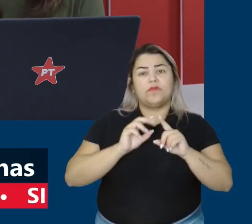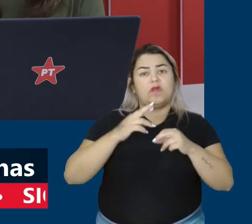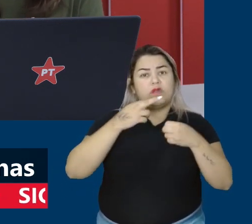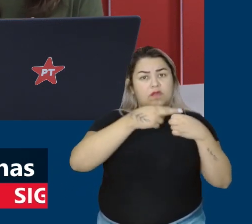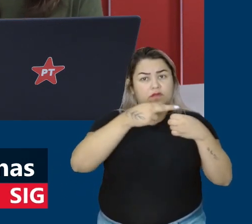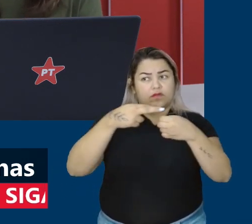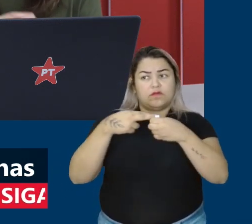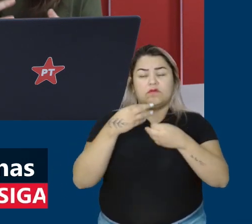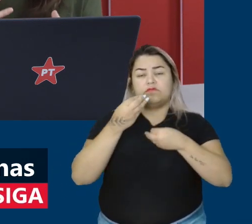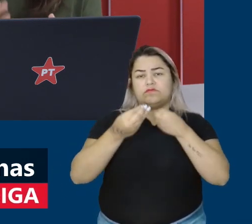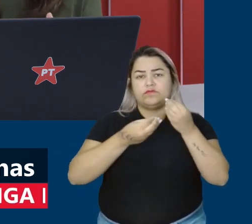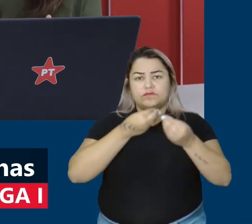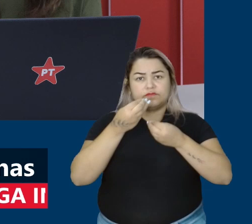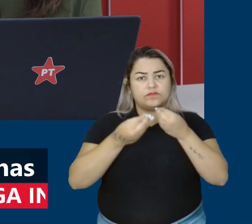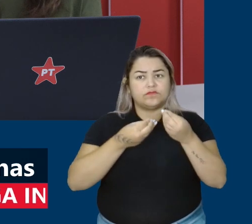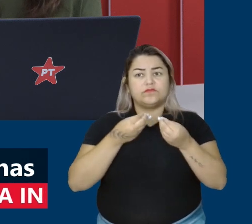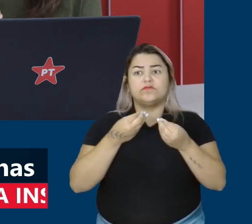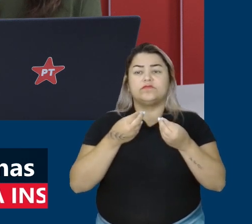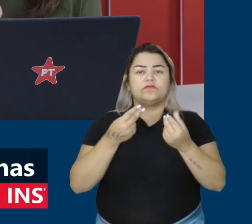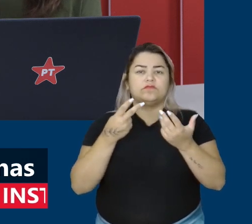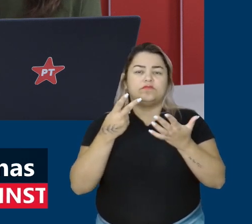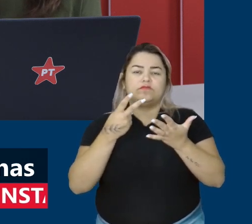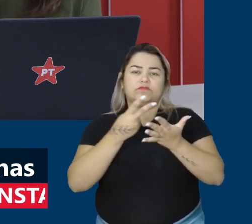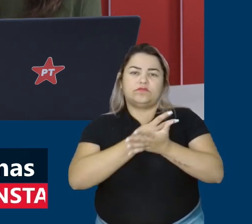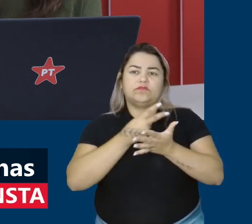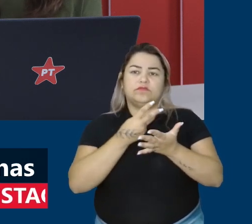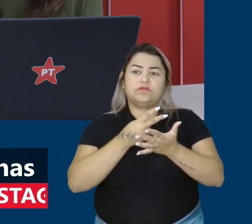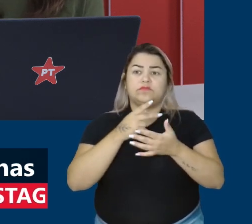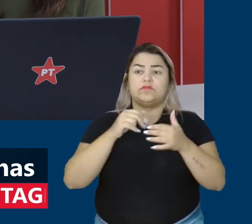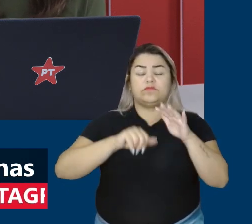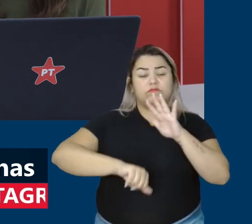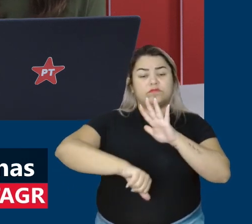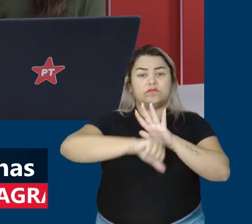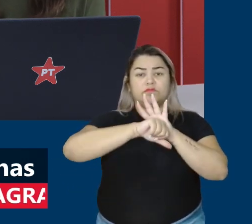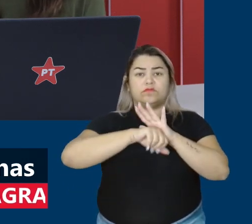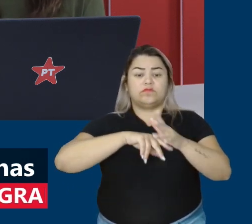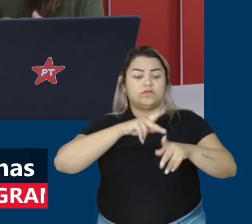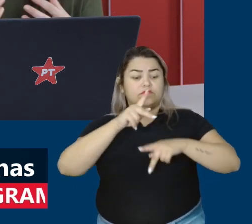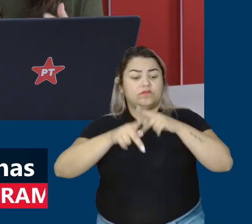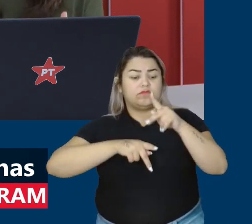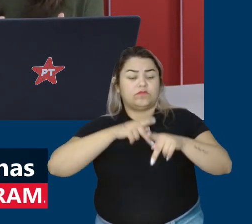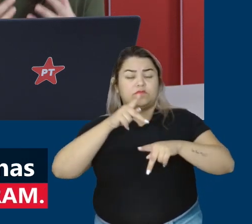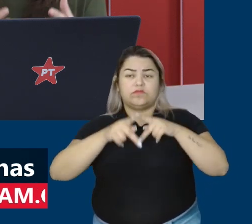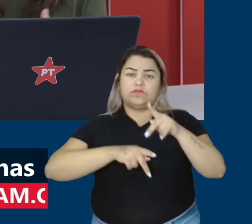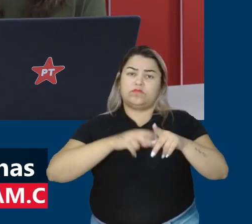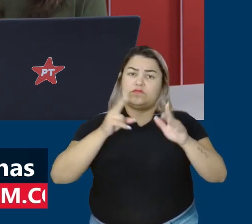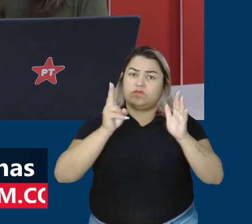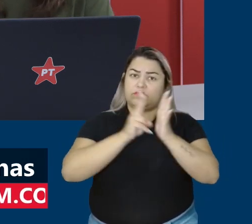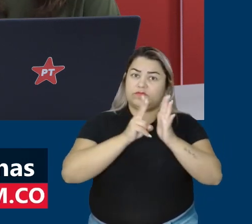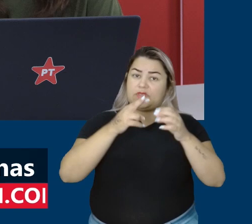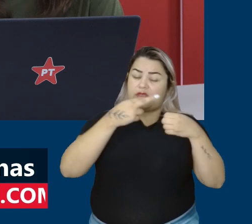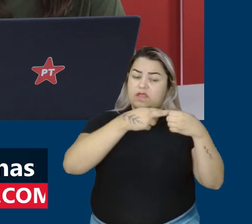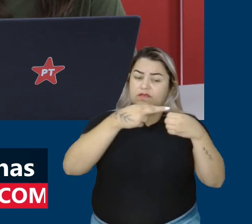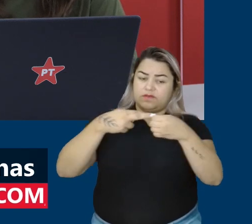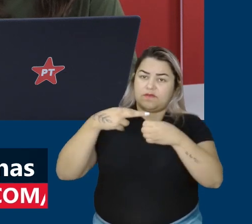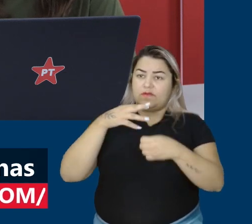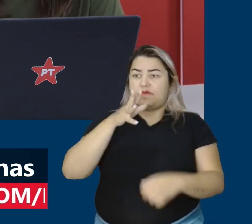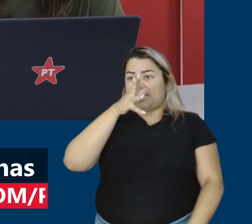região. Como é que essa atividade criminosa afeta diretamente a vida dos povos indígenas e também da região